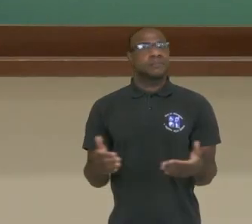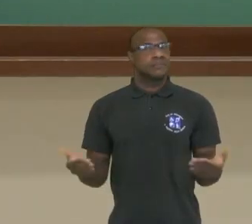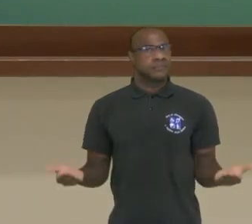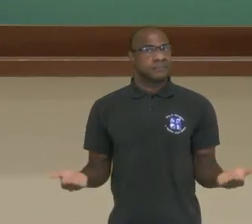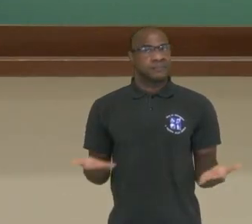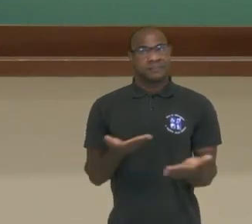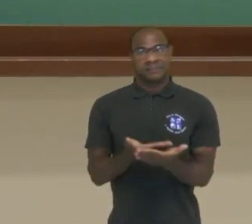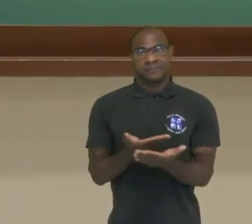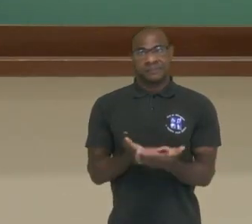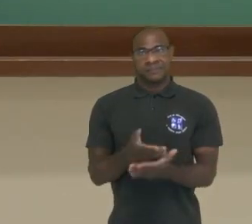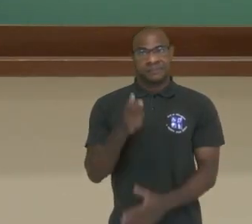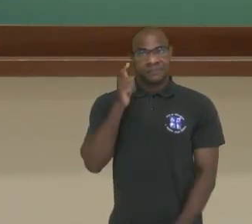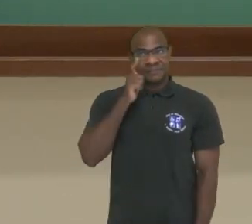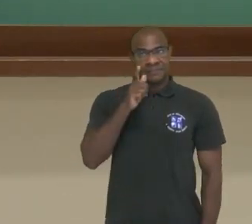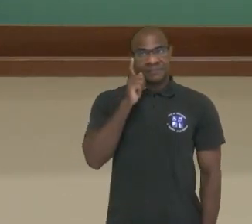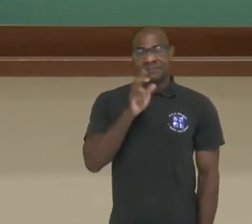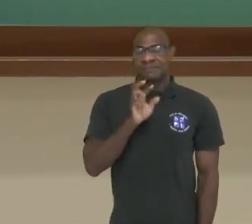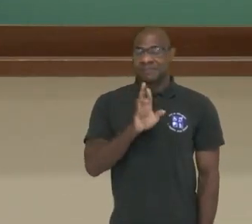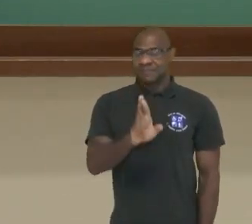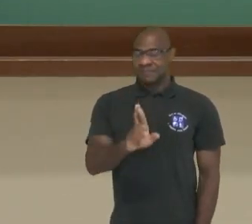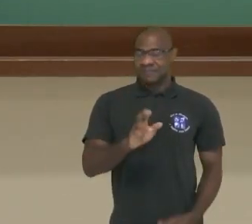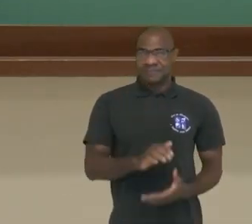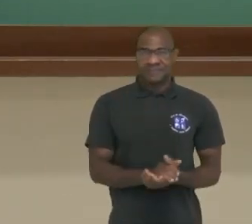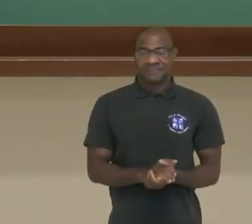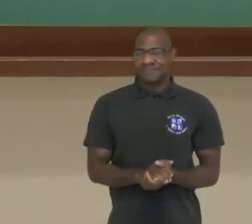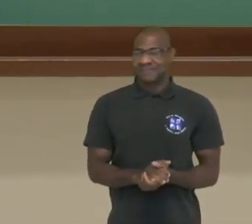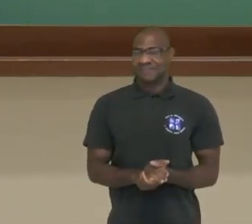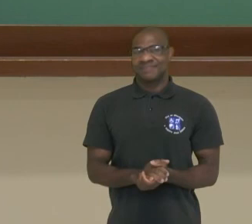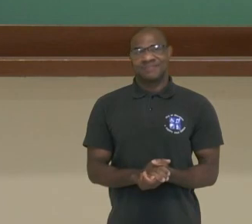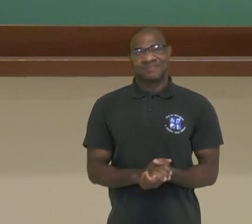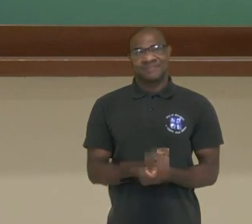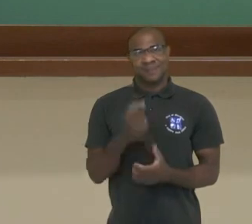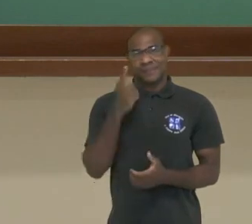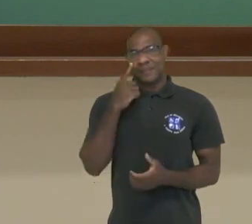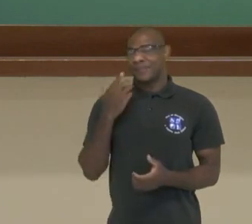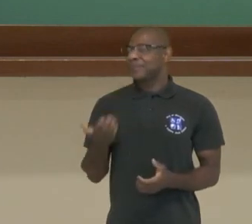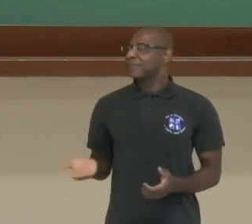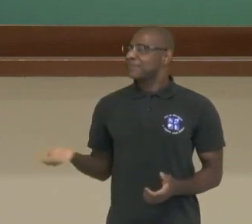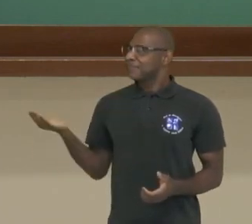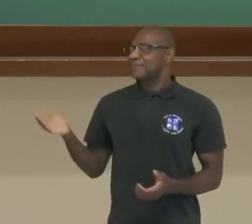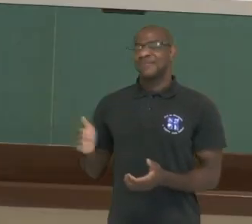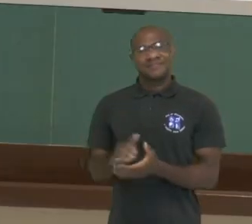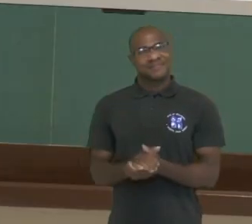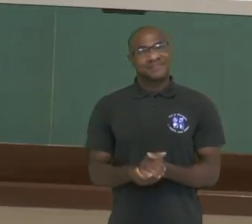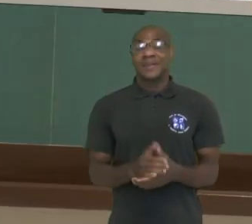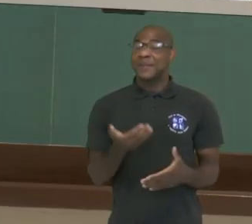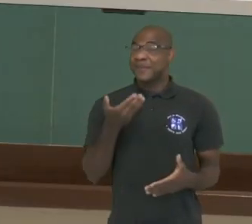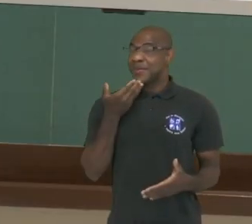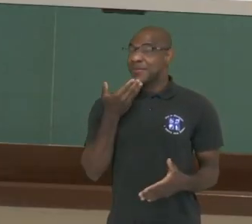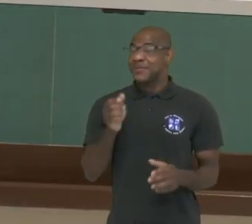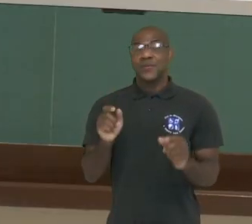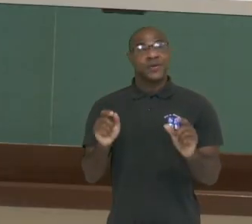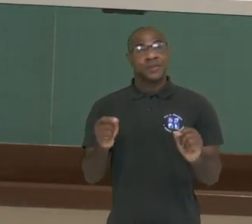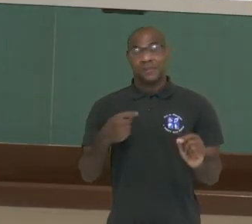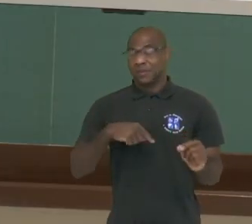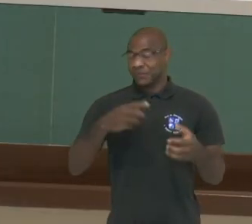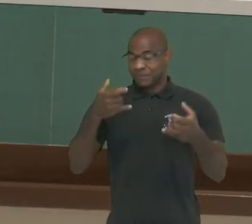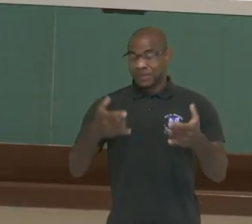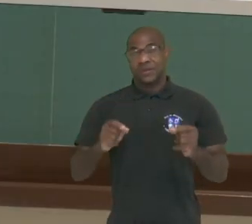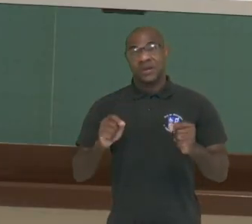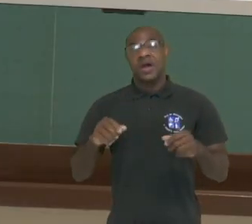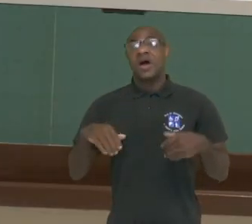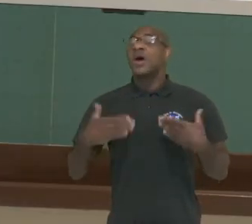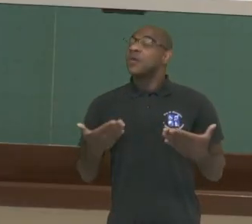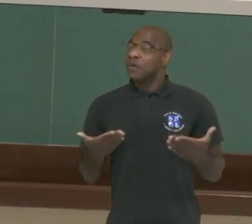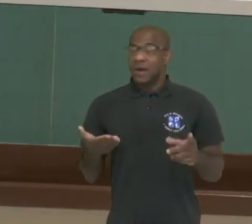aí, estudantes, conseguiram responder? Eu acredito que sim. Vamos lá. Então, ele pediu para que a gente diga qual